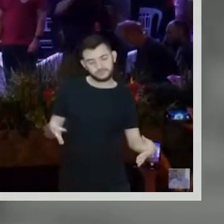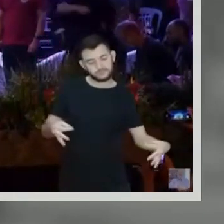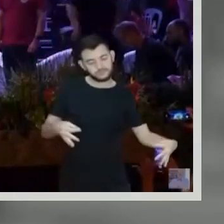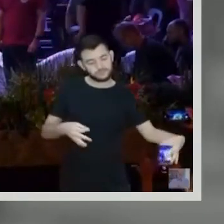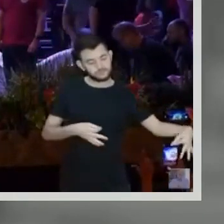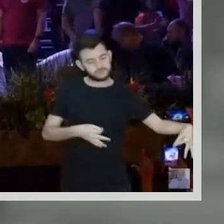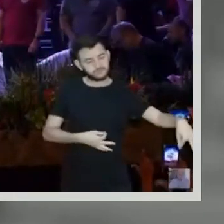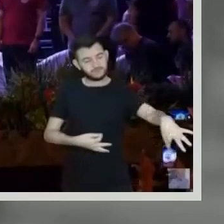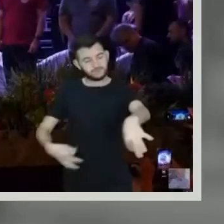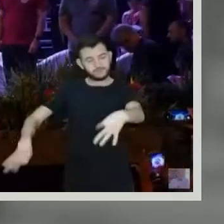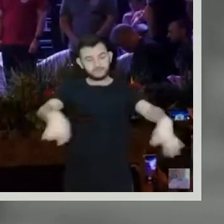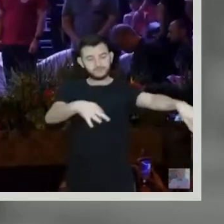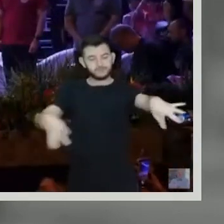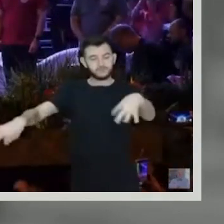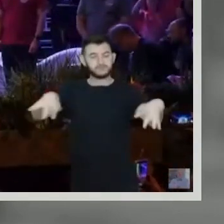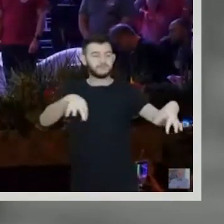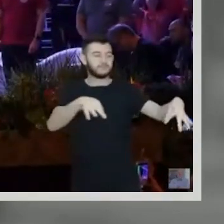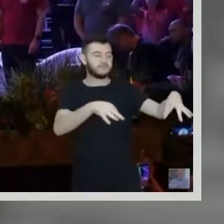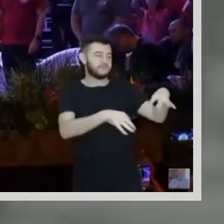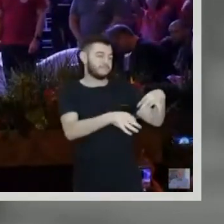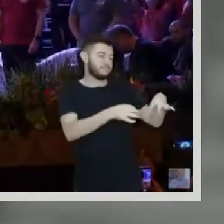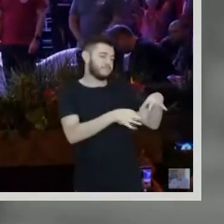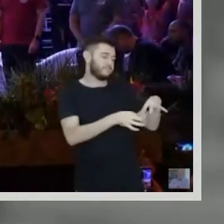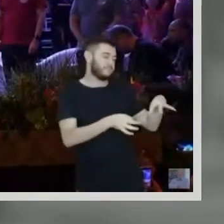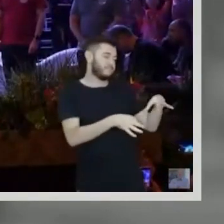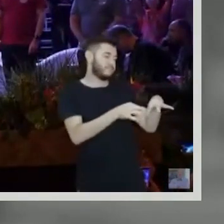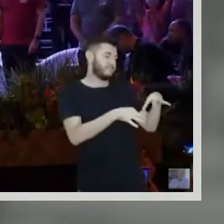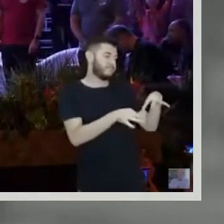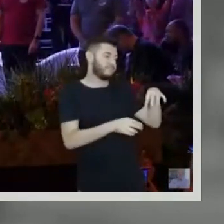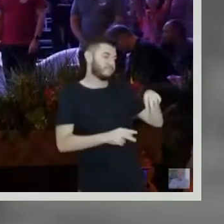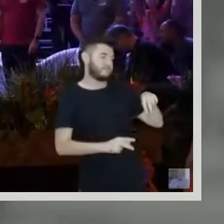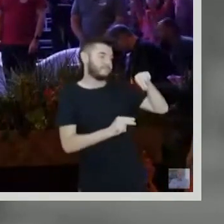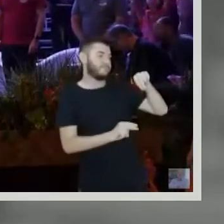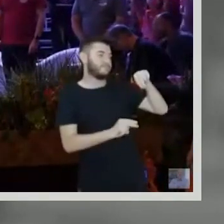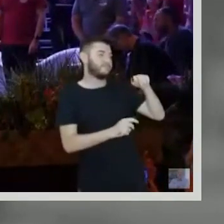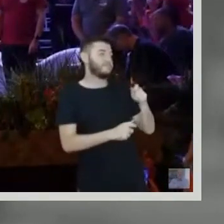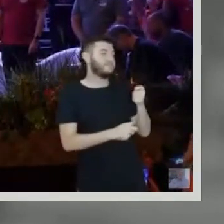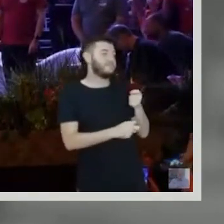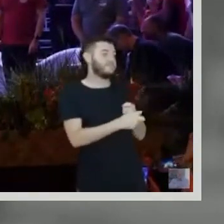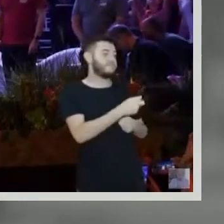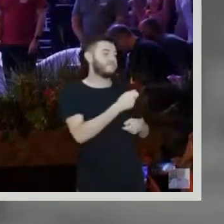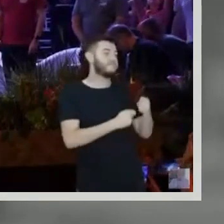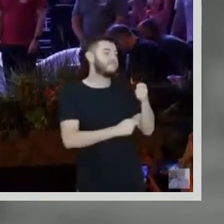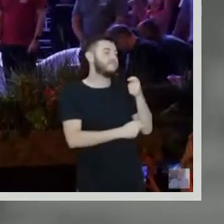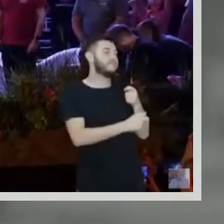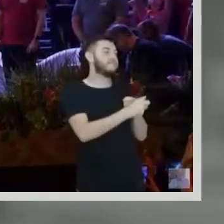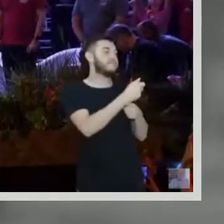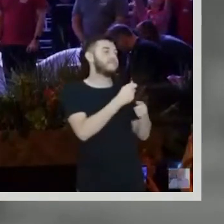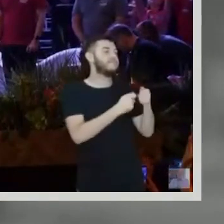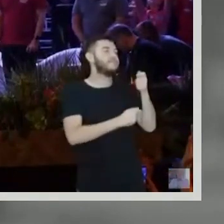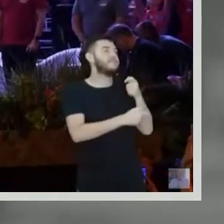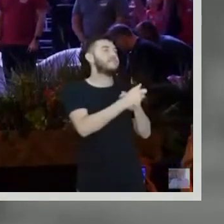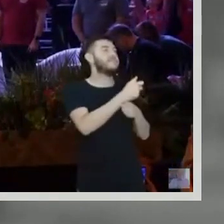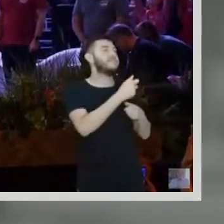semana decidiu que não larga mais o voto nele. E isso provavelmente é consequência já dessa tentativa do Lula de correr